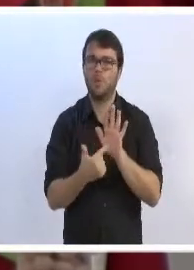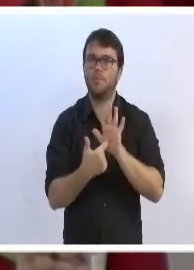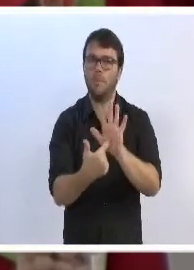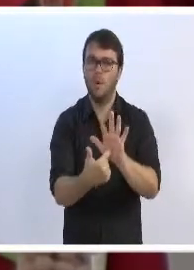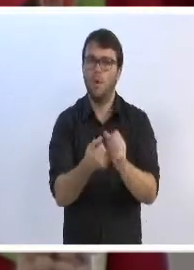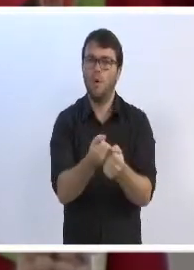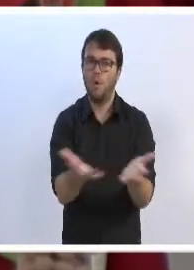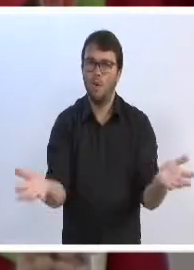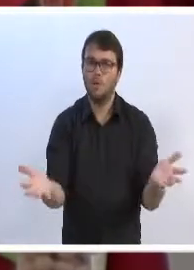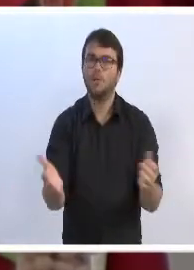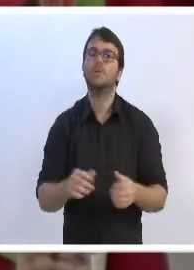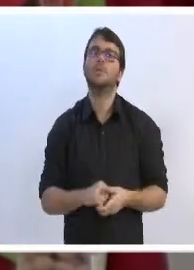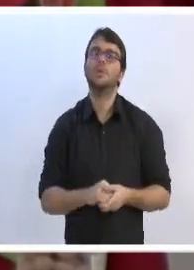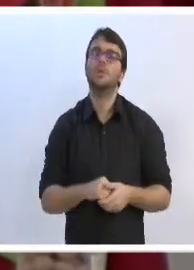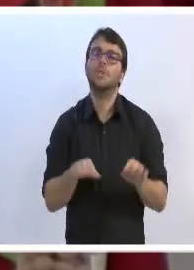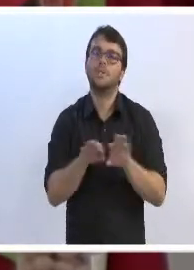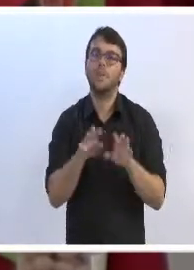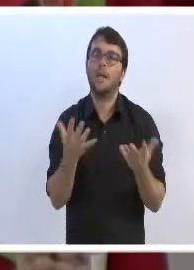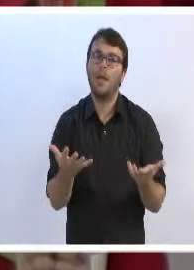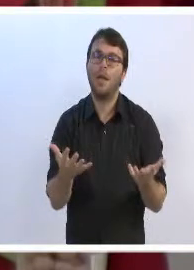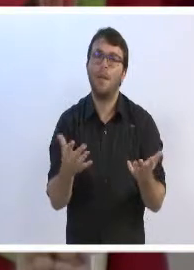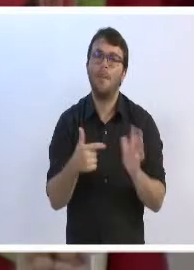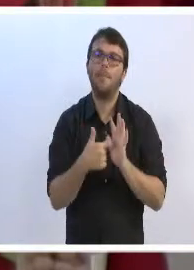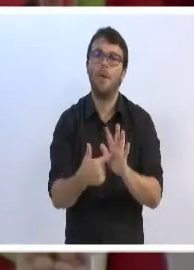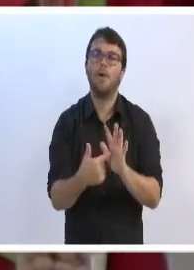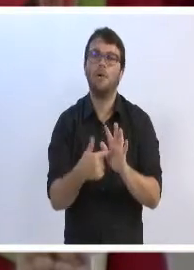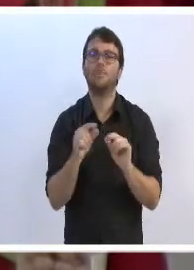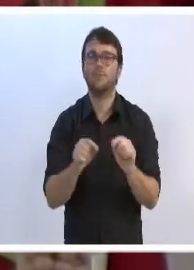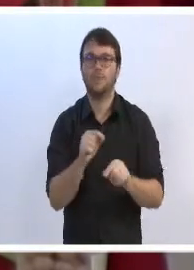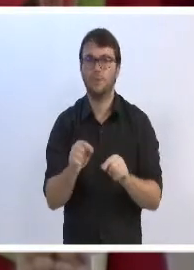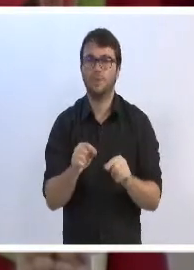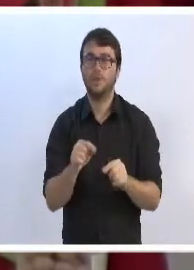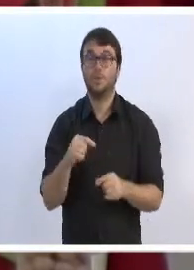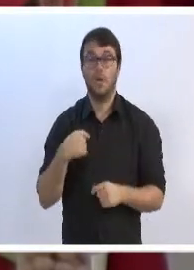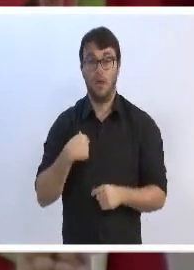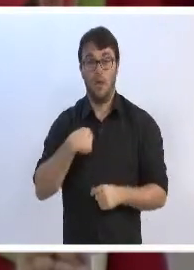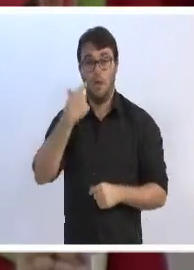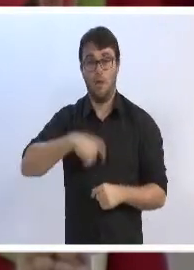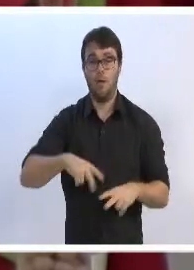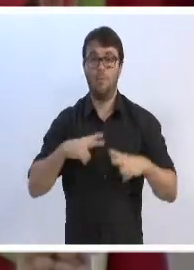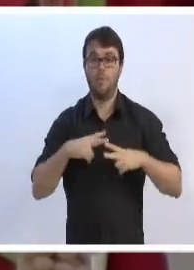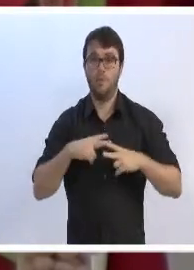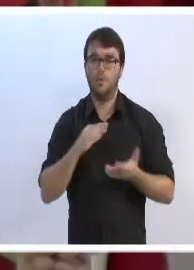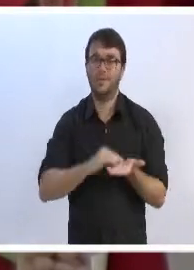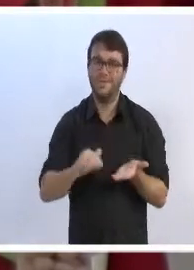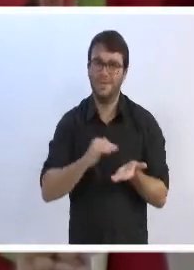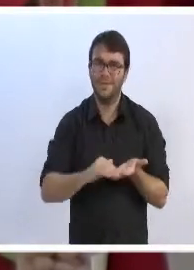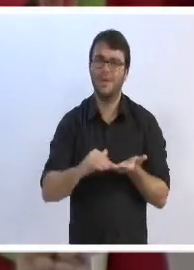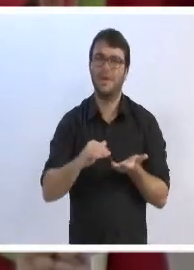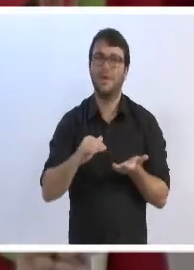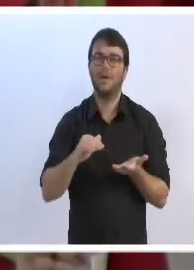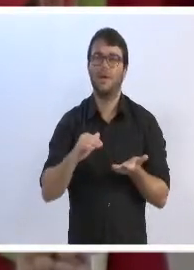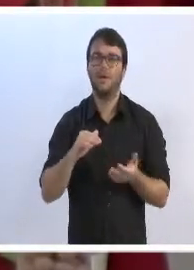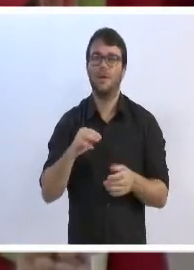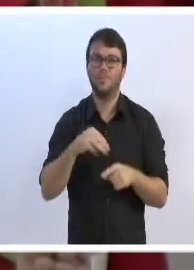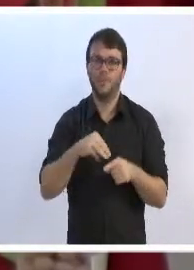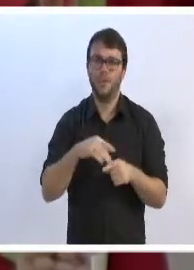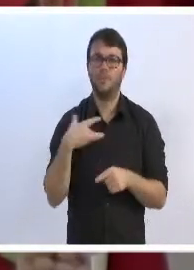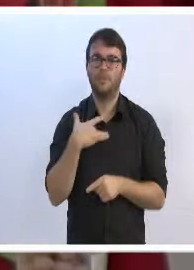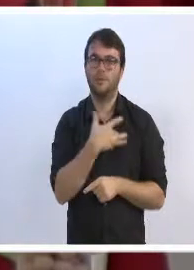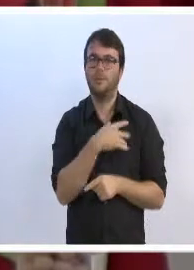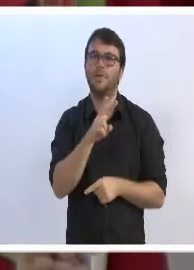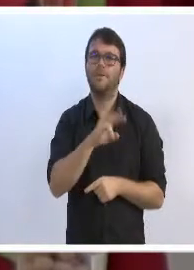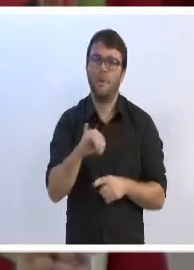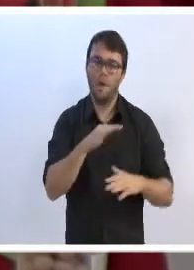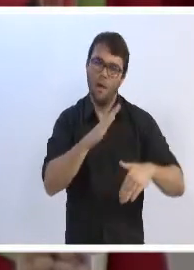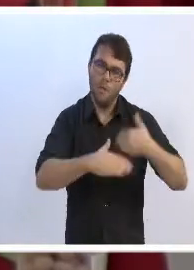apresentadas e eu quero fazer o registro de que particularmente na secretaria municipal de saúde nós teremos um